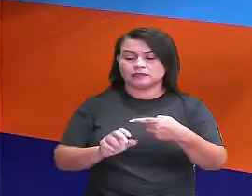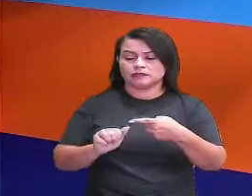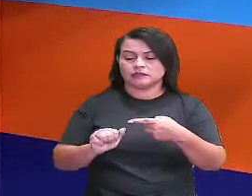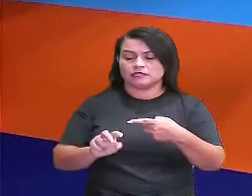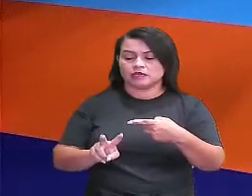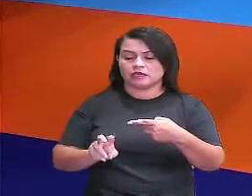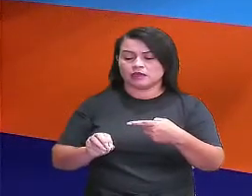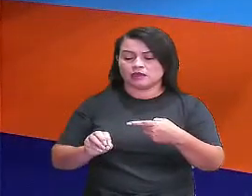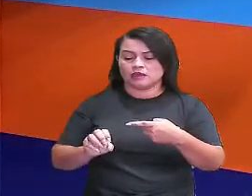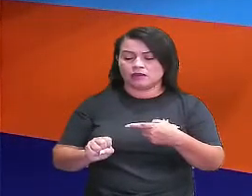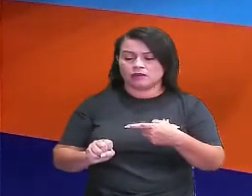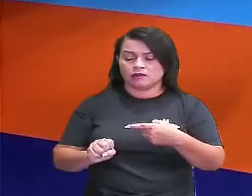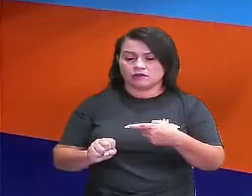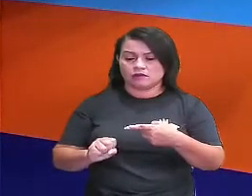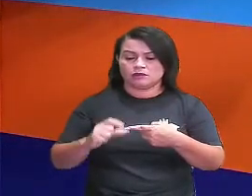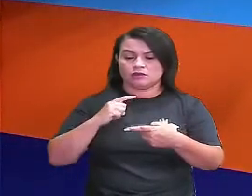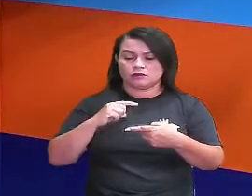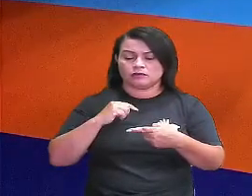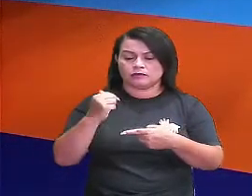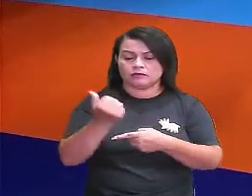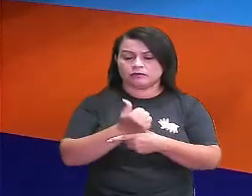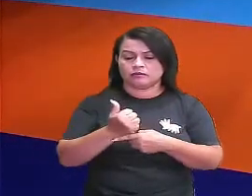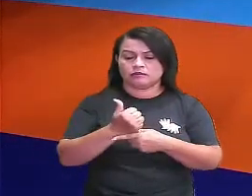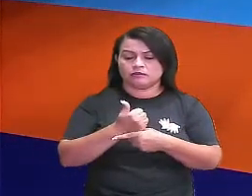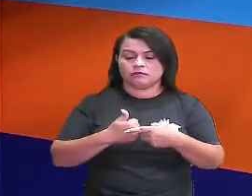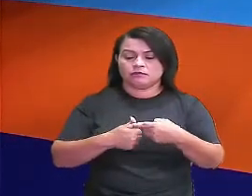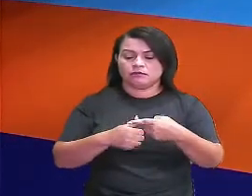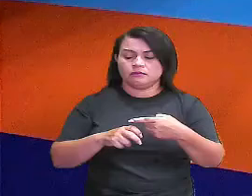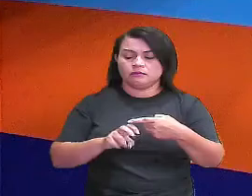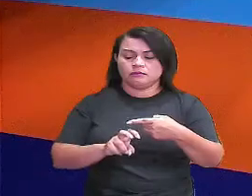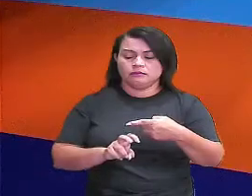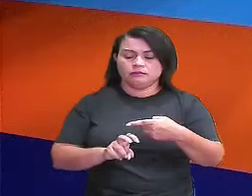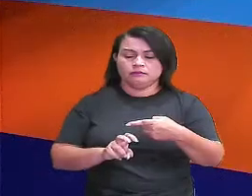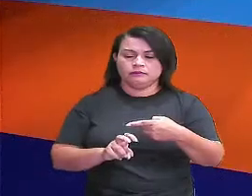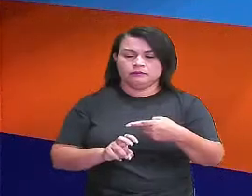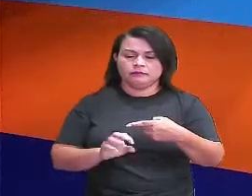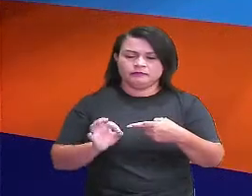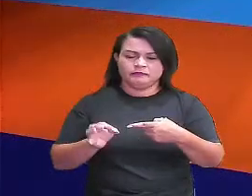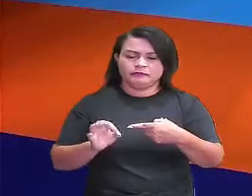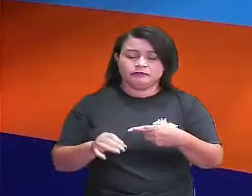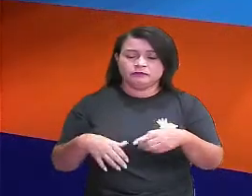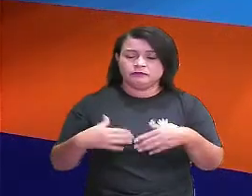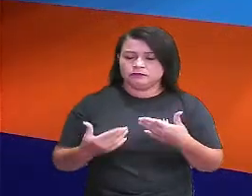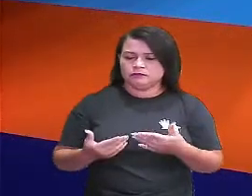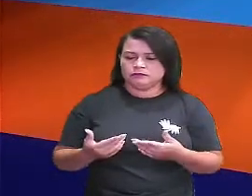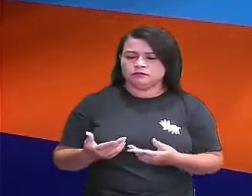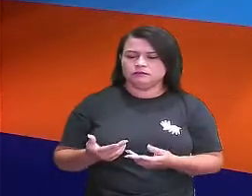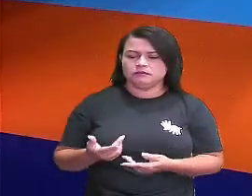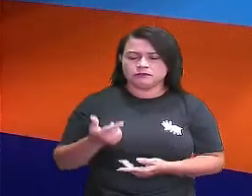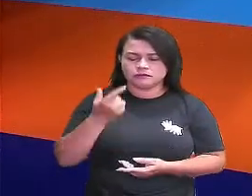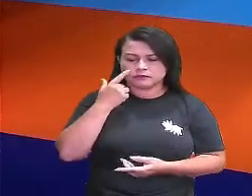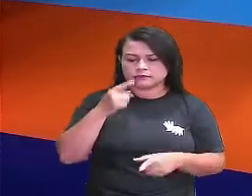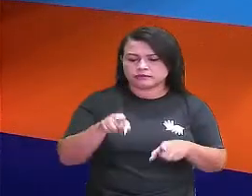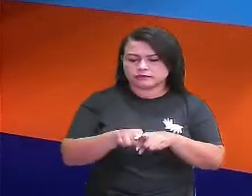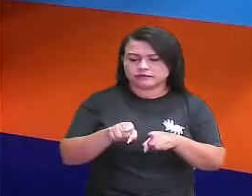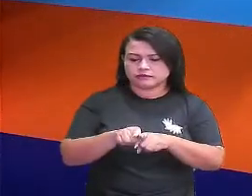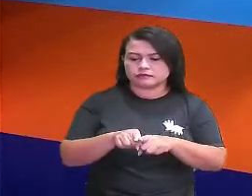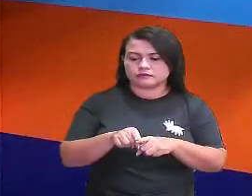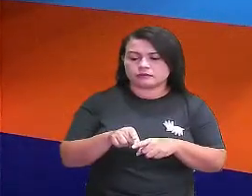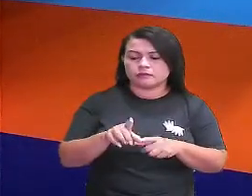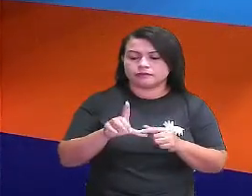11/15. Eu tenho 11 partes de 15 aqui, tá? E aí eu vou ter agora na letra D